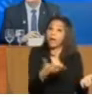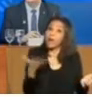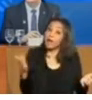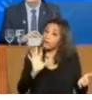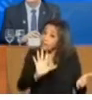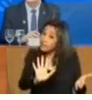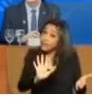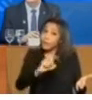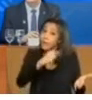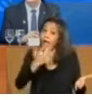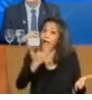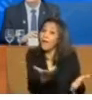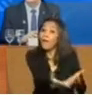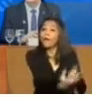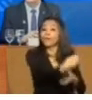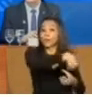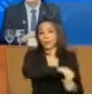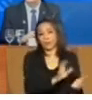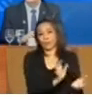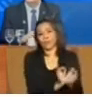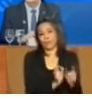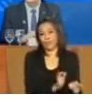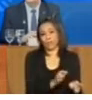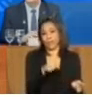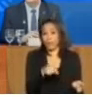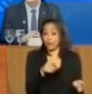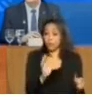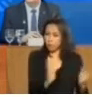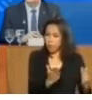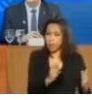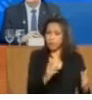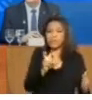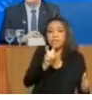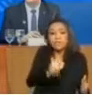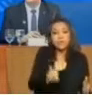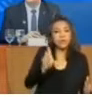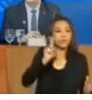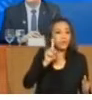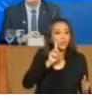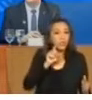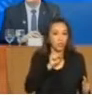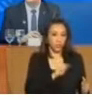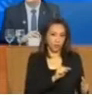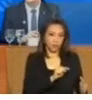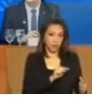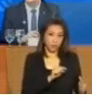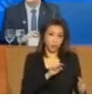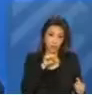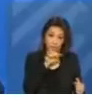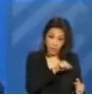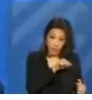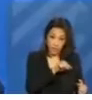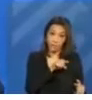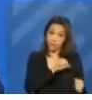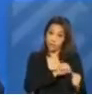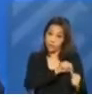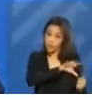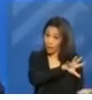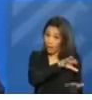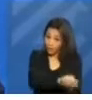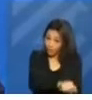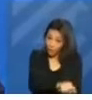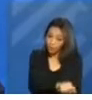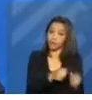dos informais? Que em 5 dias úteis, entre eles realizarem o cadastro, nós